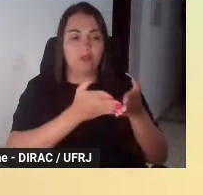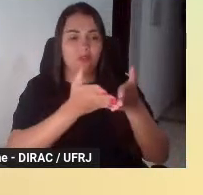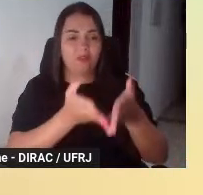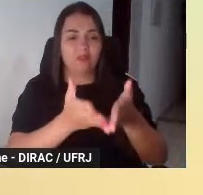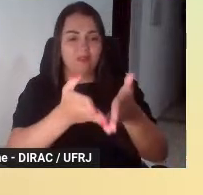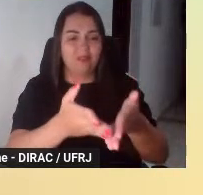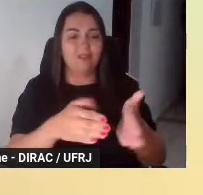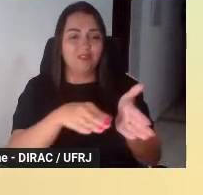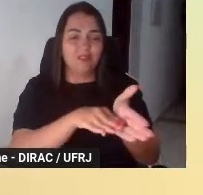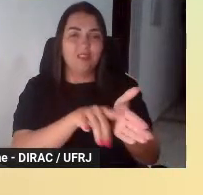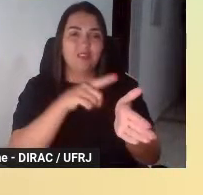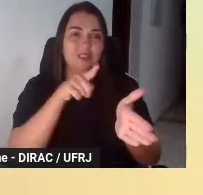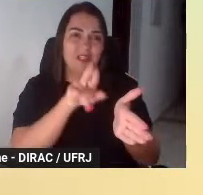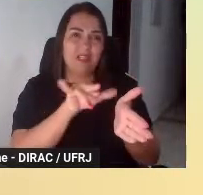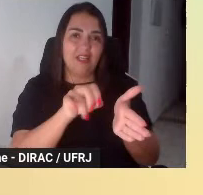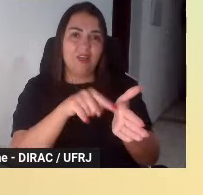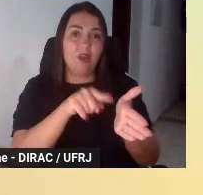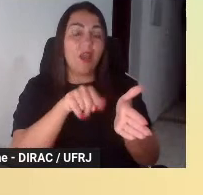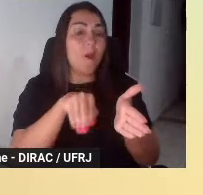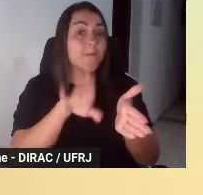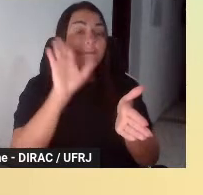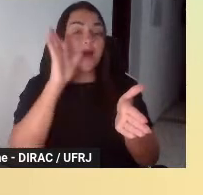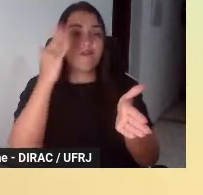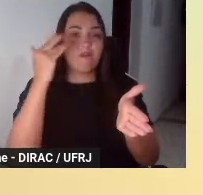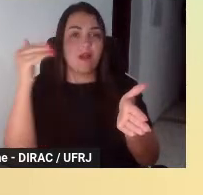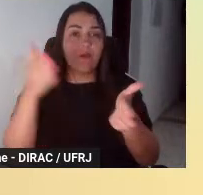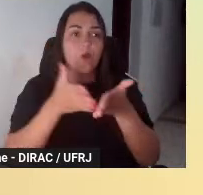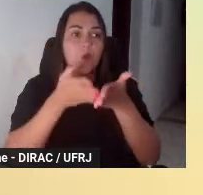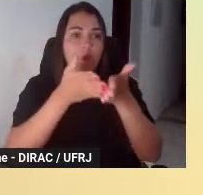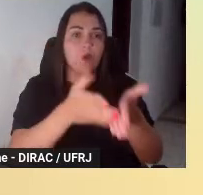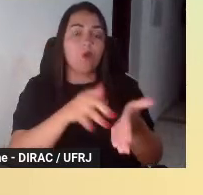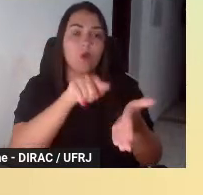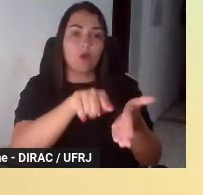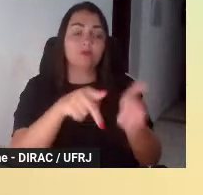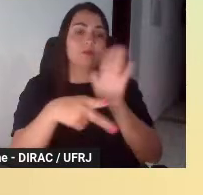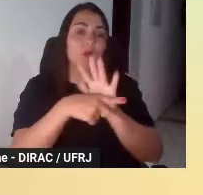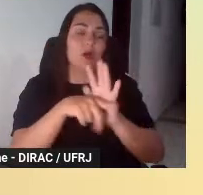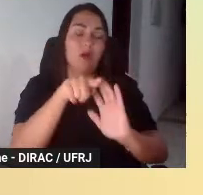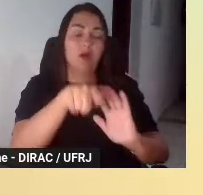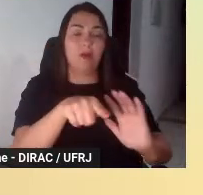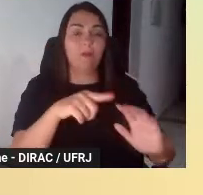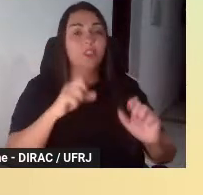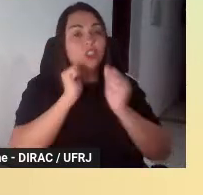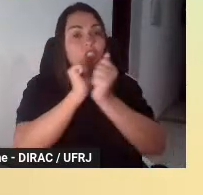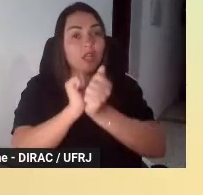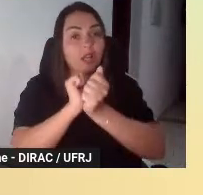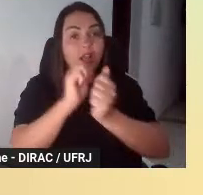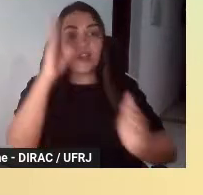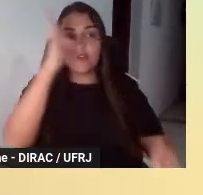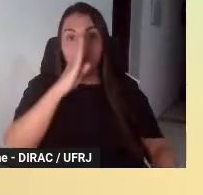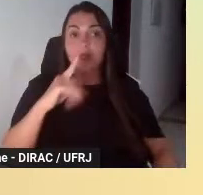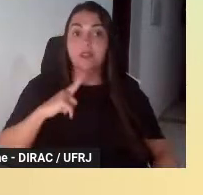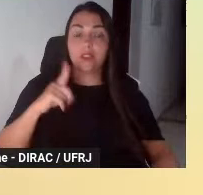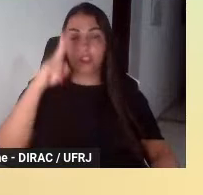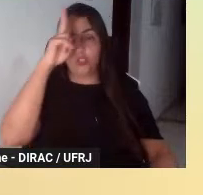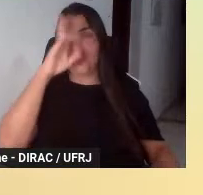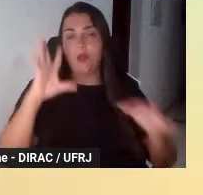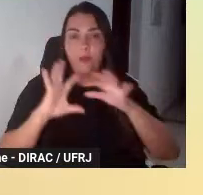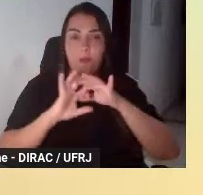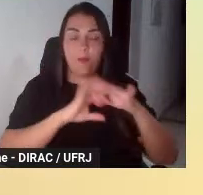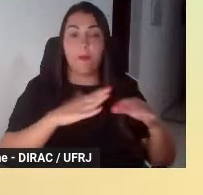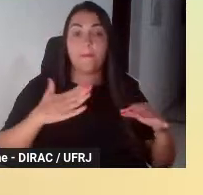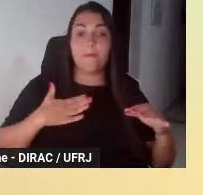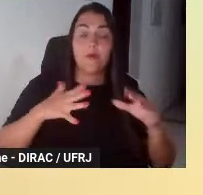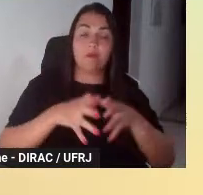Cais do Valongo, que é o maior porto de escravos que a gente tem aqui no Brasil, né? Tem toda uma história relacionada a isso. E o meu grande